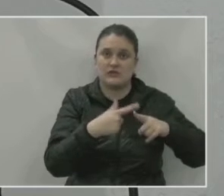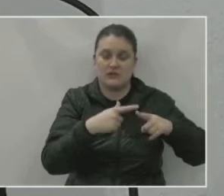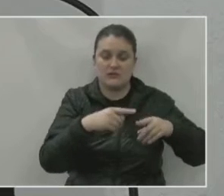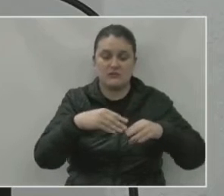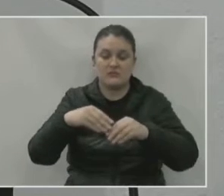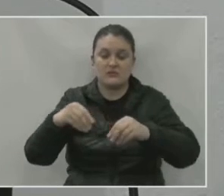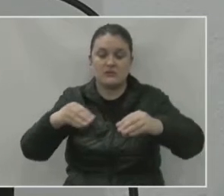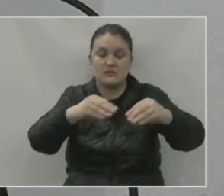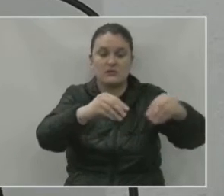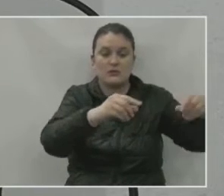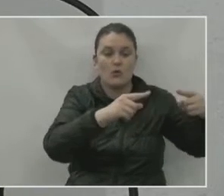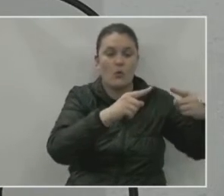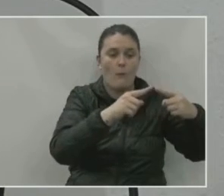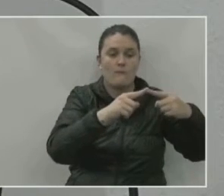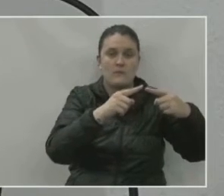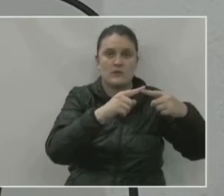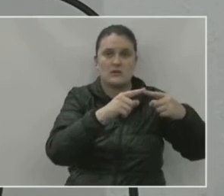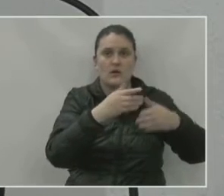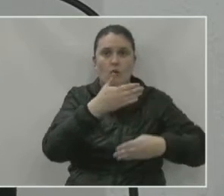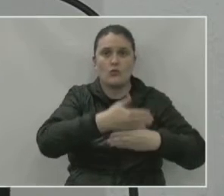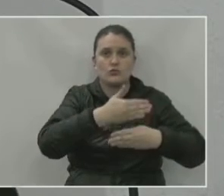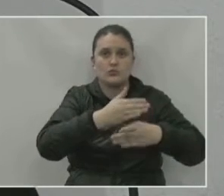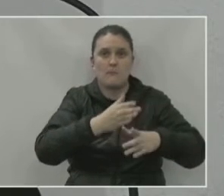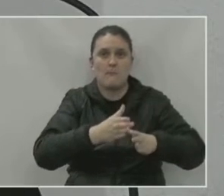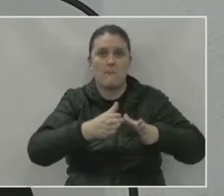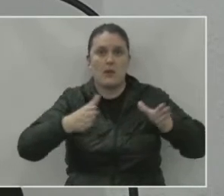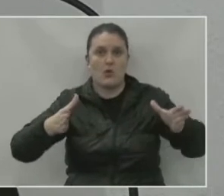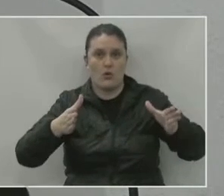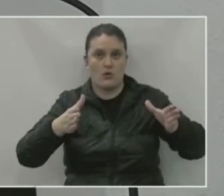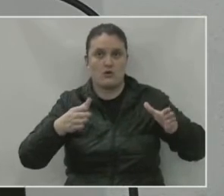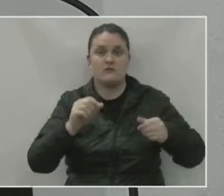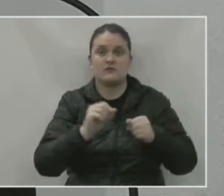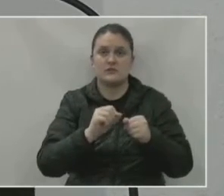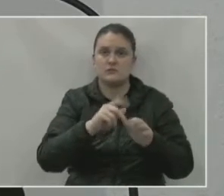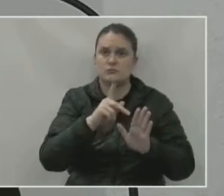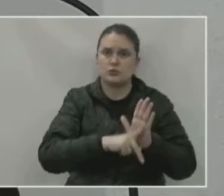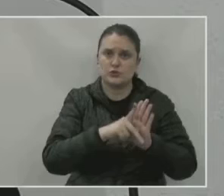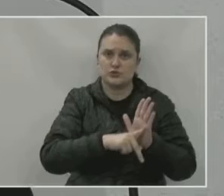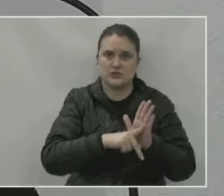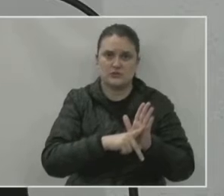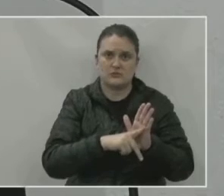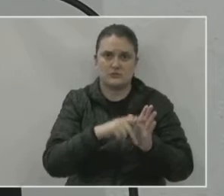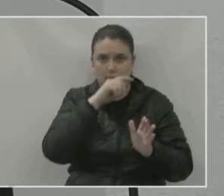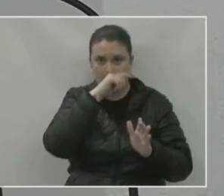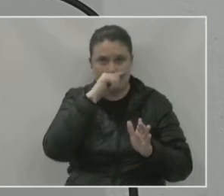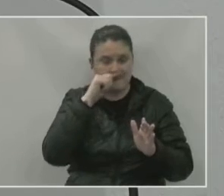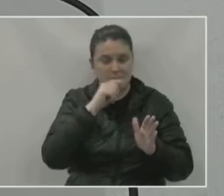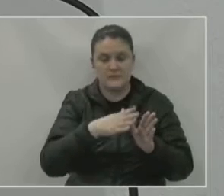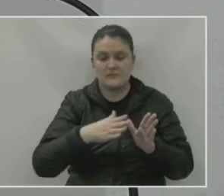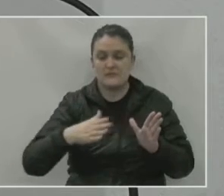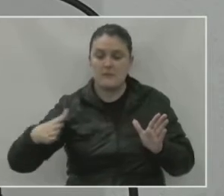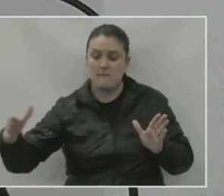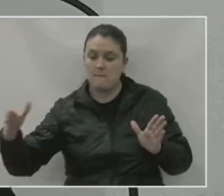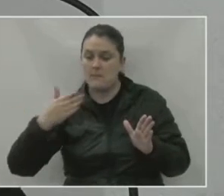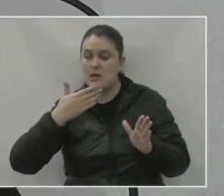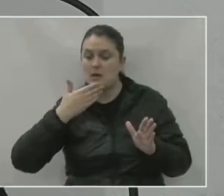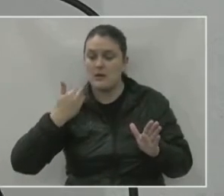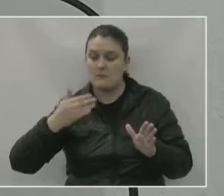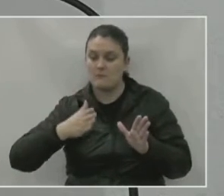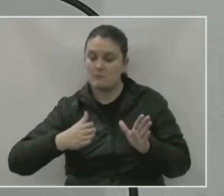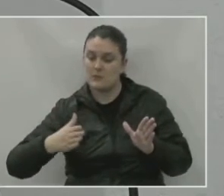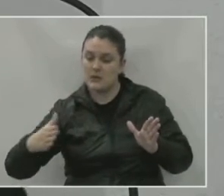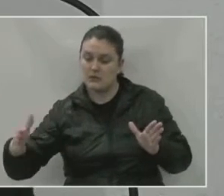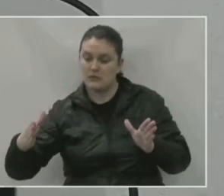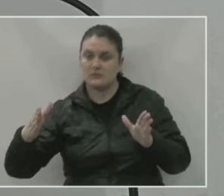com as celas. Então eu aumentaria, né, faria um projeto, aumentaria, espicharia, vamos dizer, prolongaria o terreno,